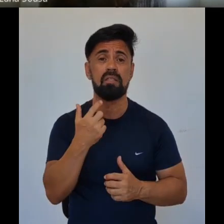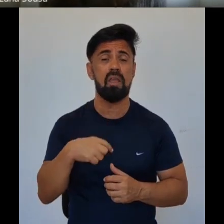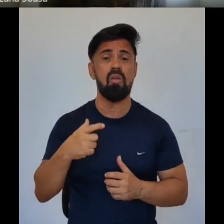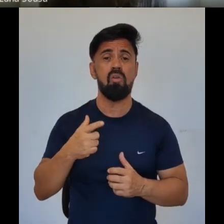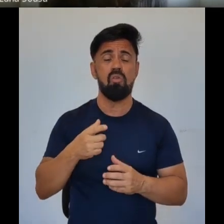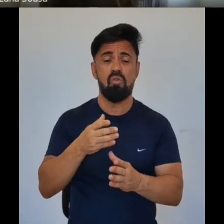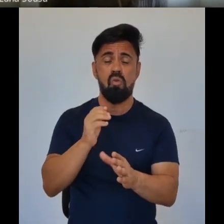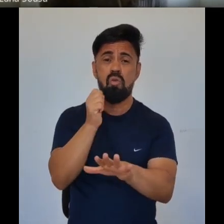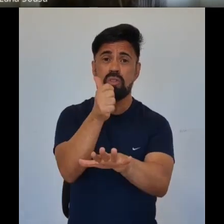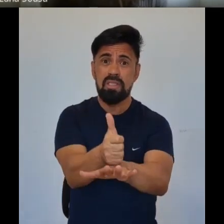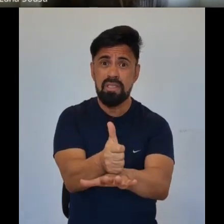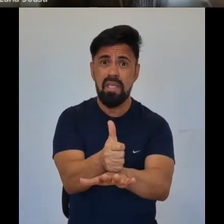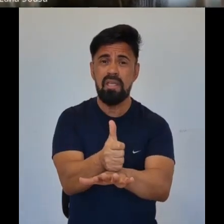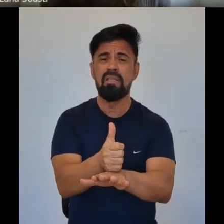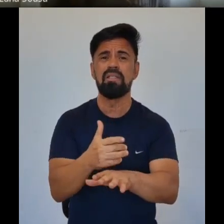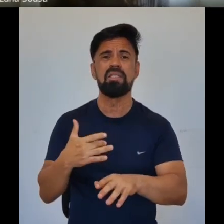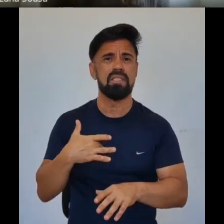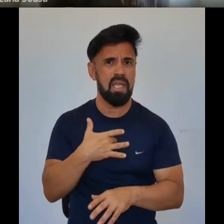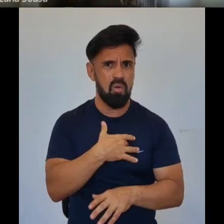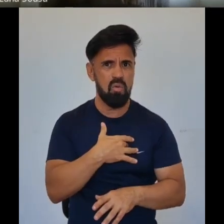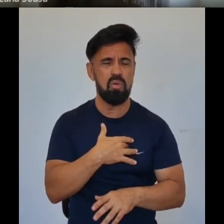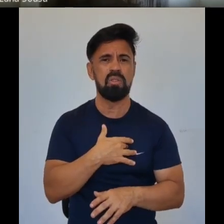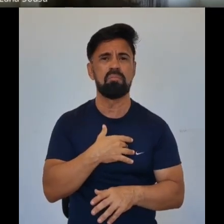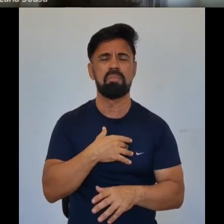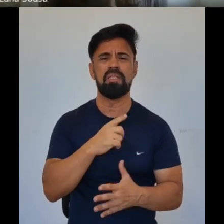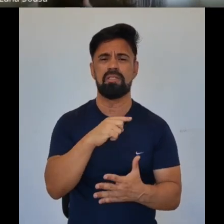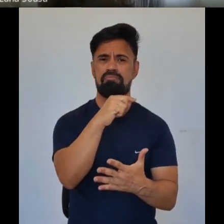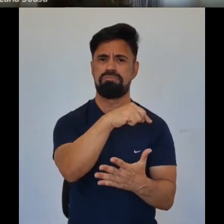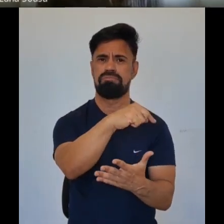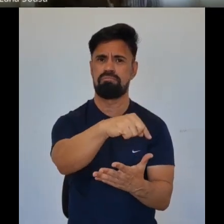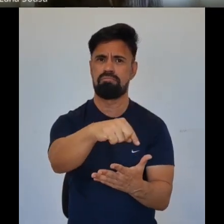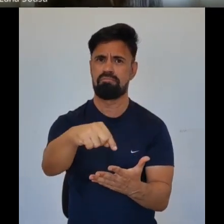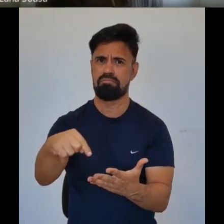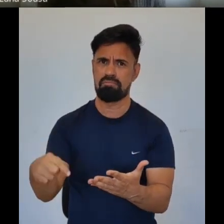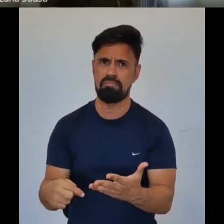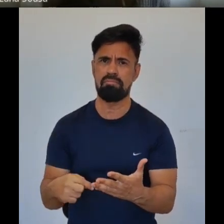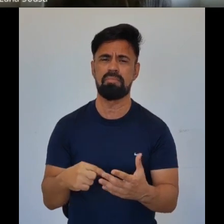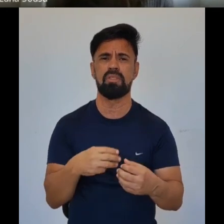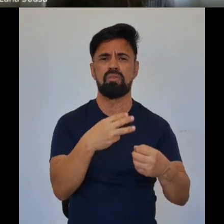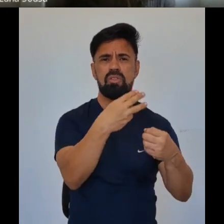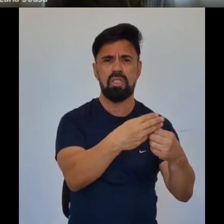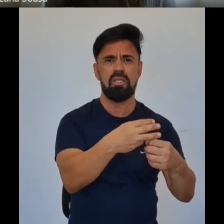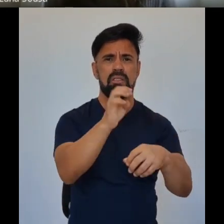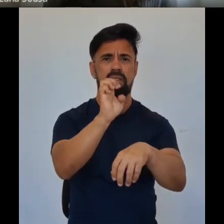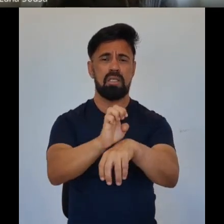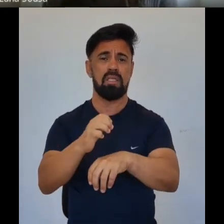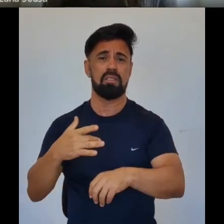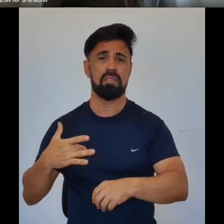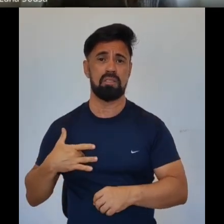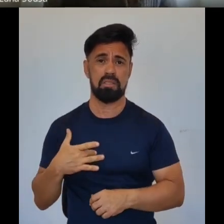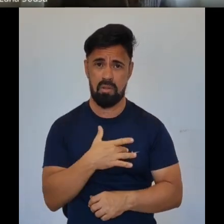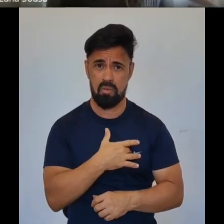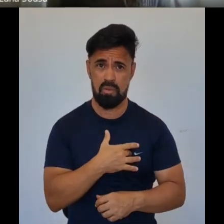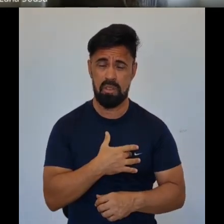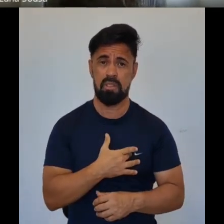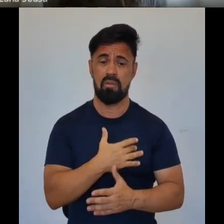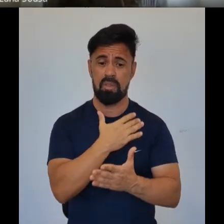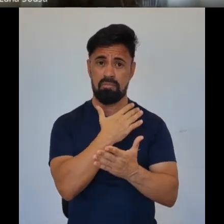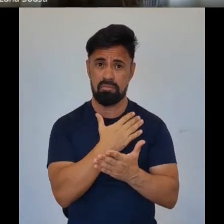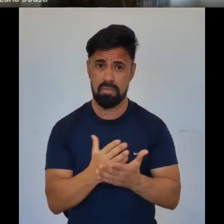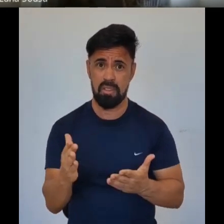de Saúde. Esse debate ele tem que permear os conselhos municipais, estaduais e o nacional de saúde, porque a partir